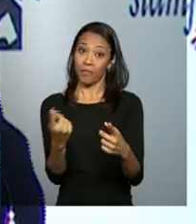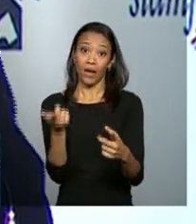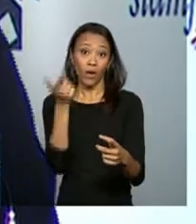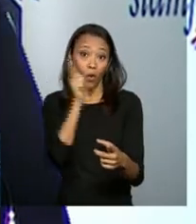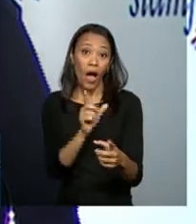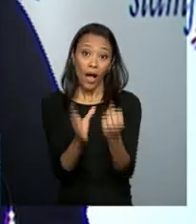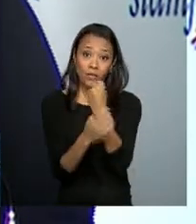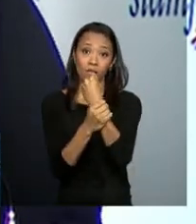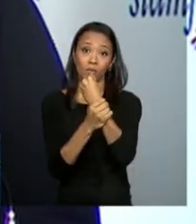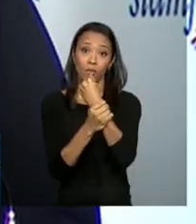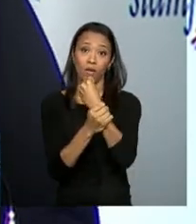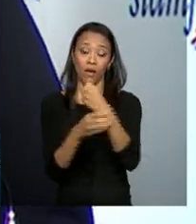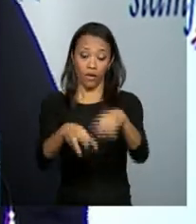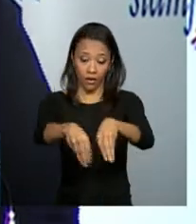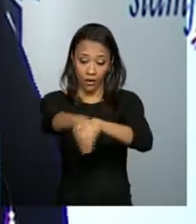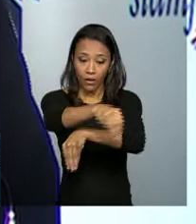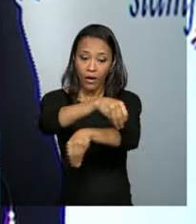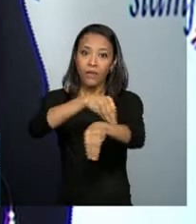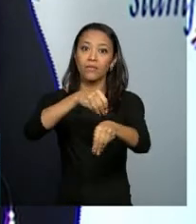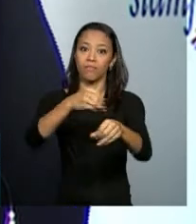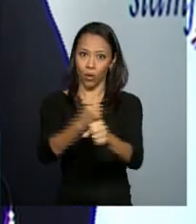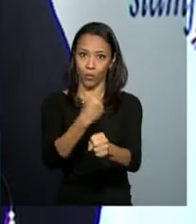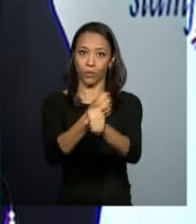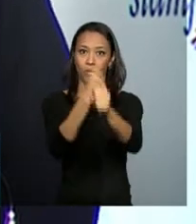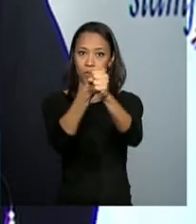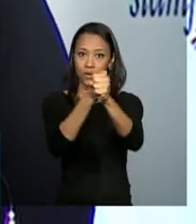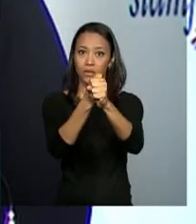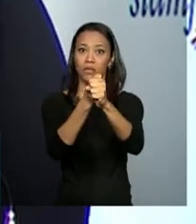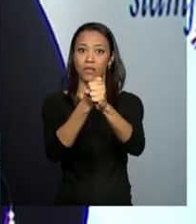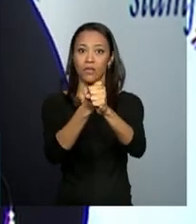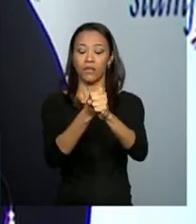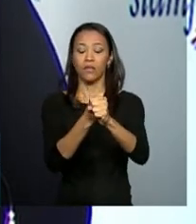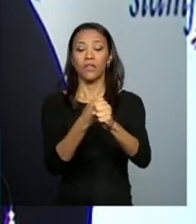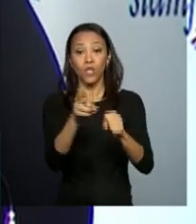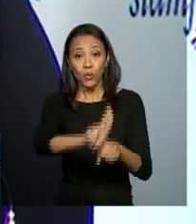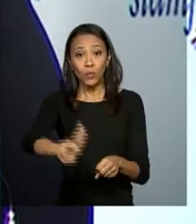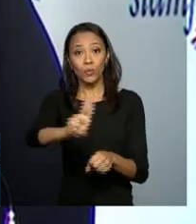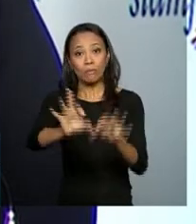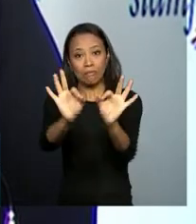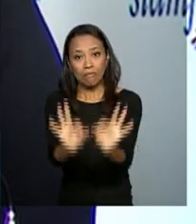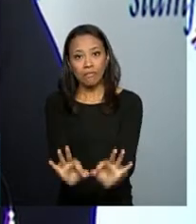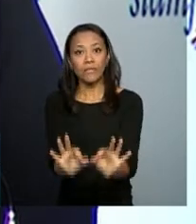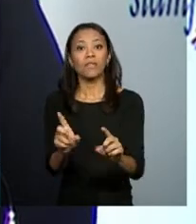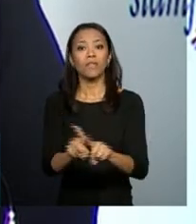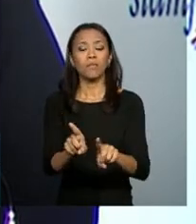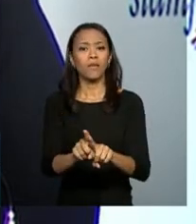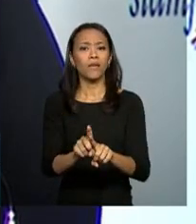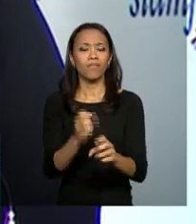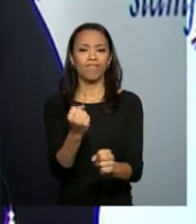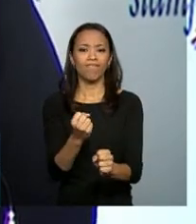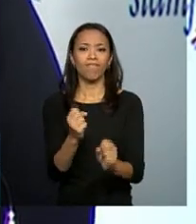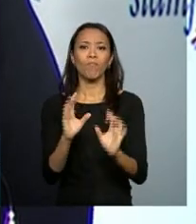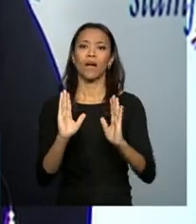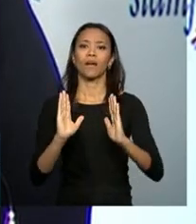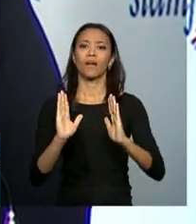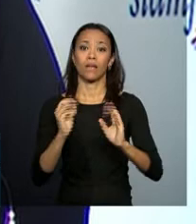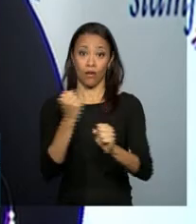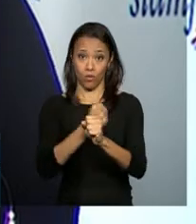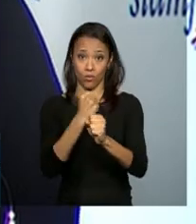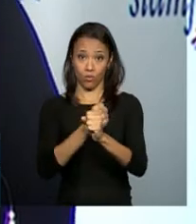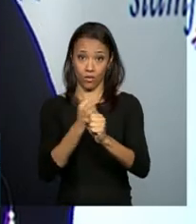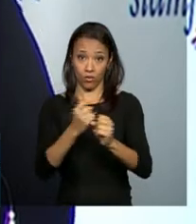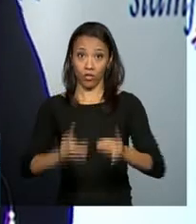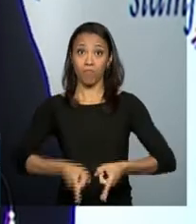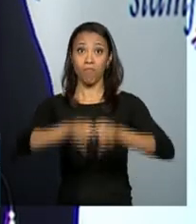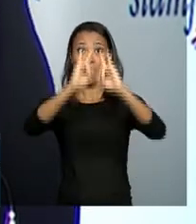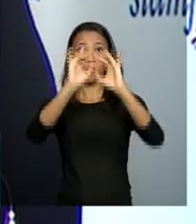quanto também o acesso eficiente ao terreno, como também moradias de qualidade para as pessoas.